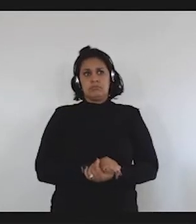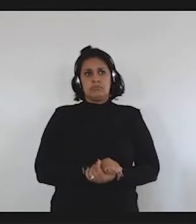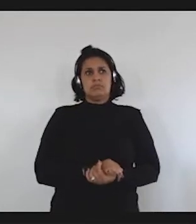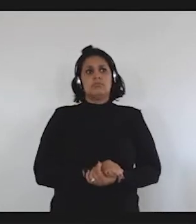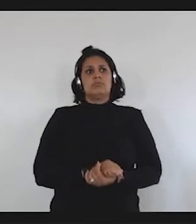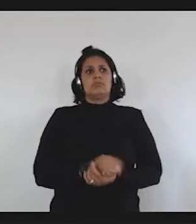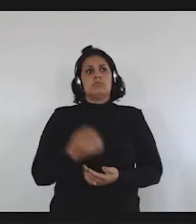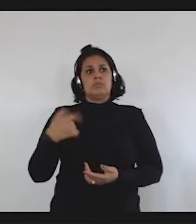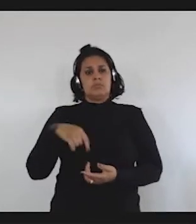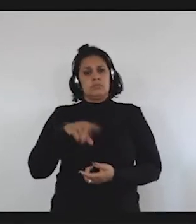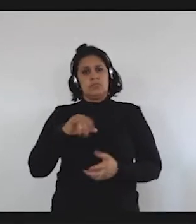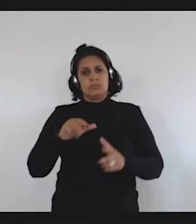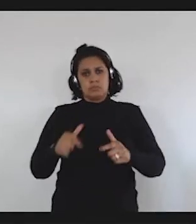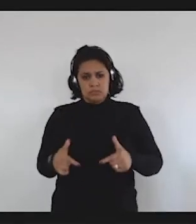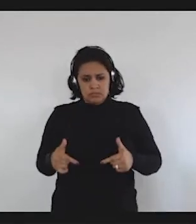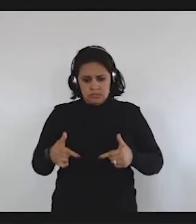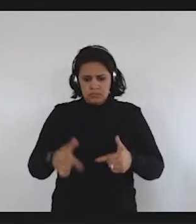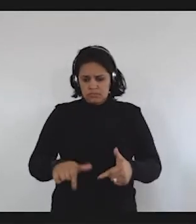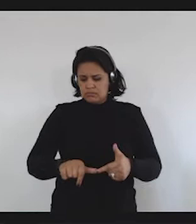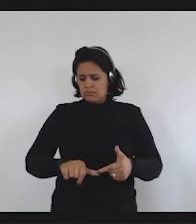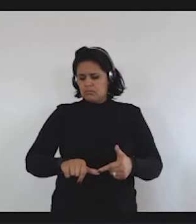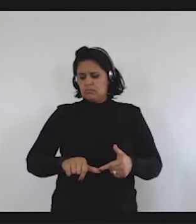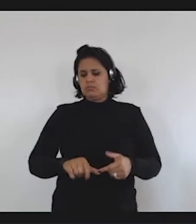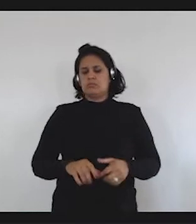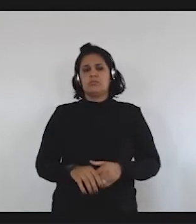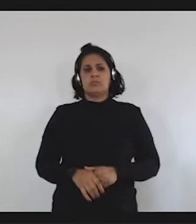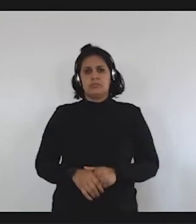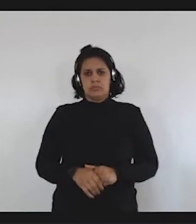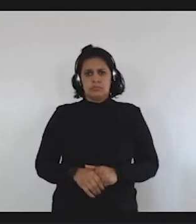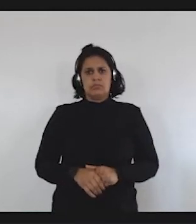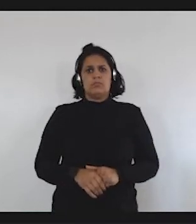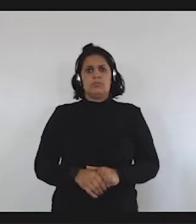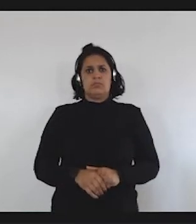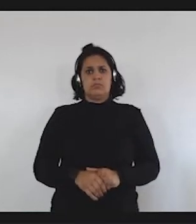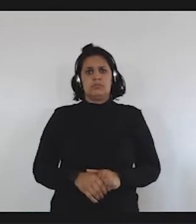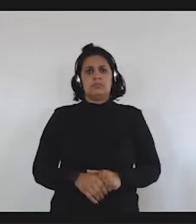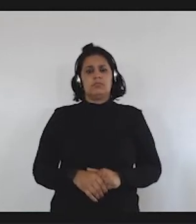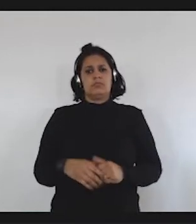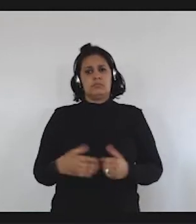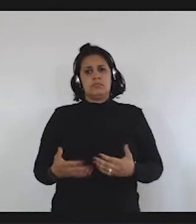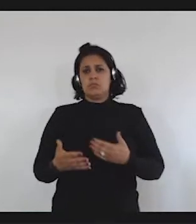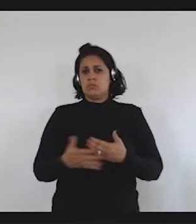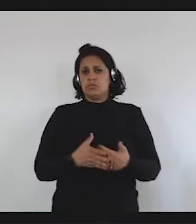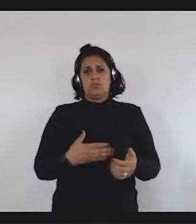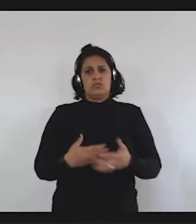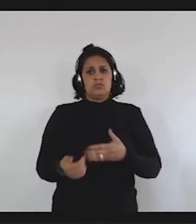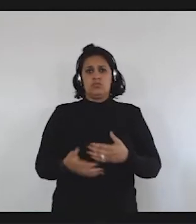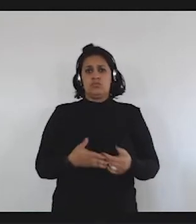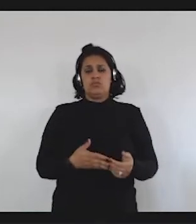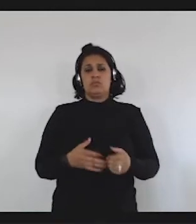avançarmos ainda mais para consolidar, sobretar quem quer que seja, mas que